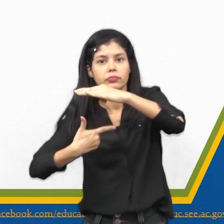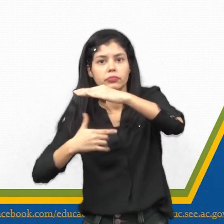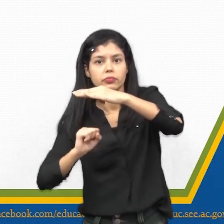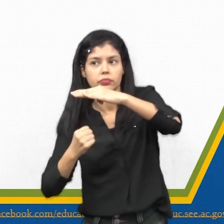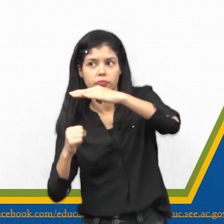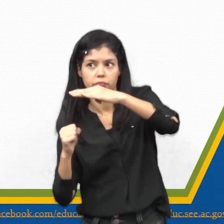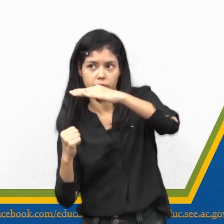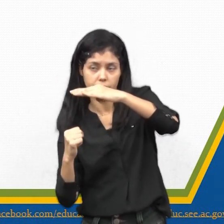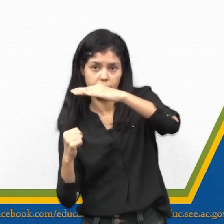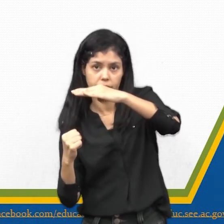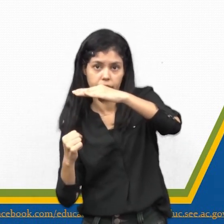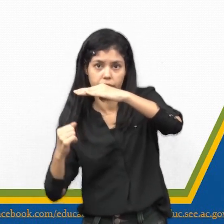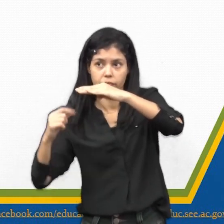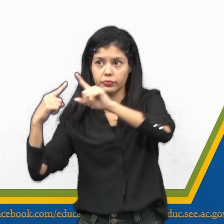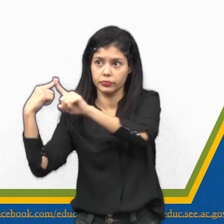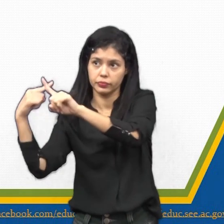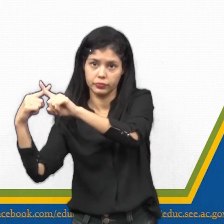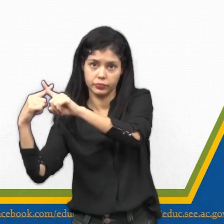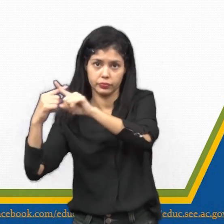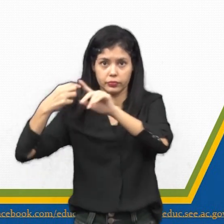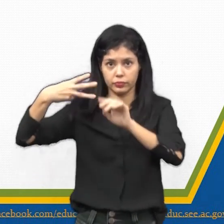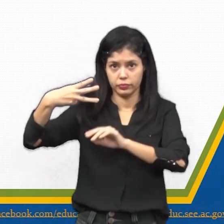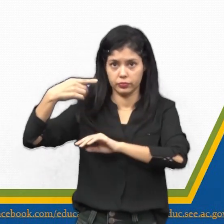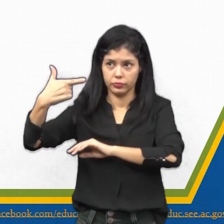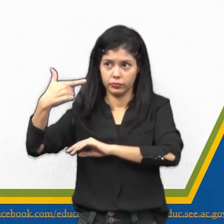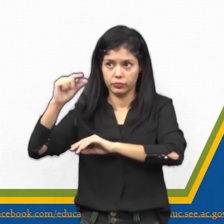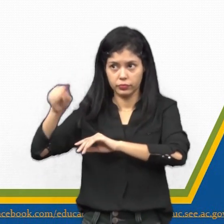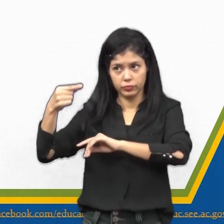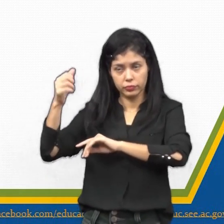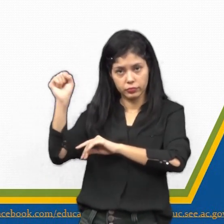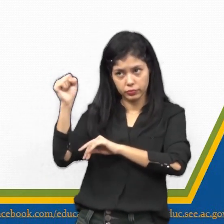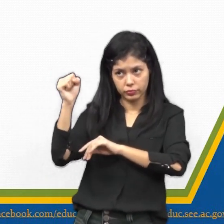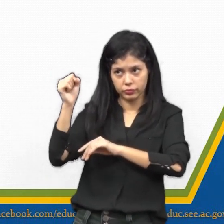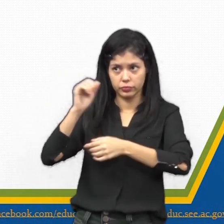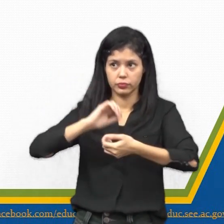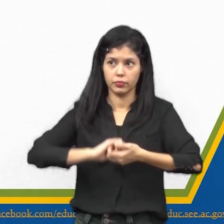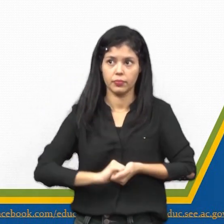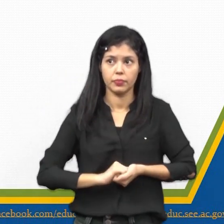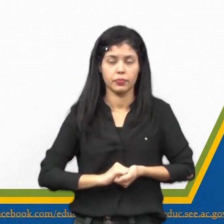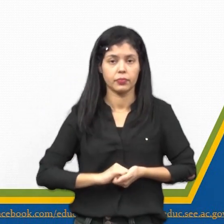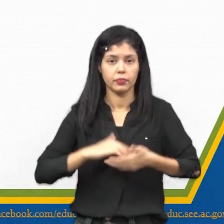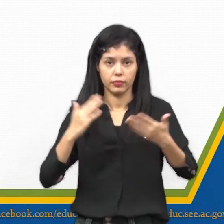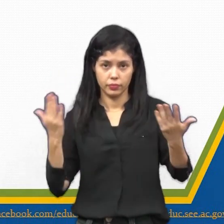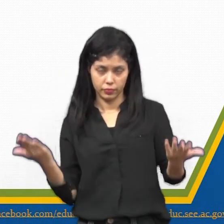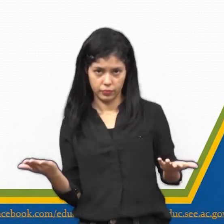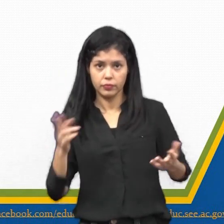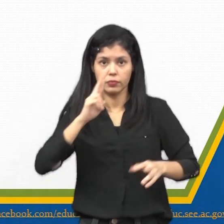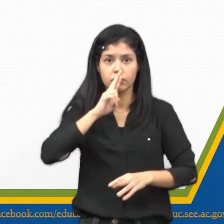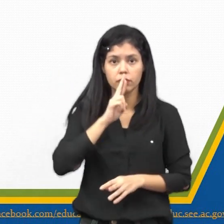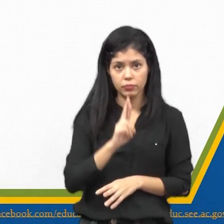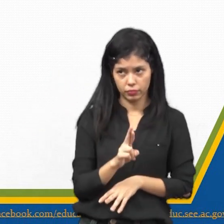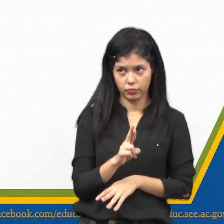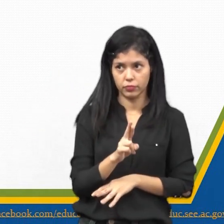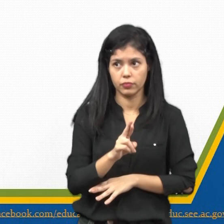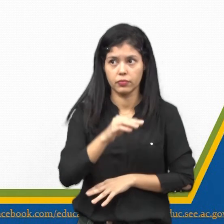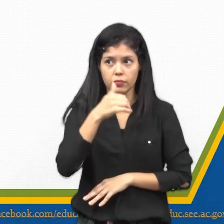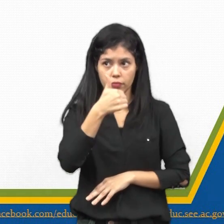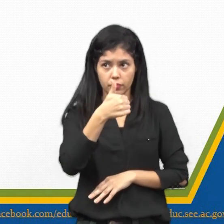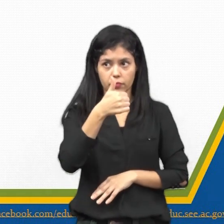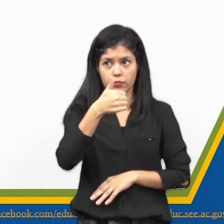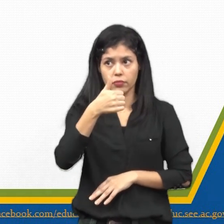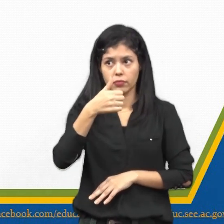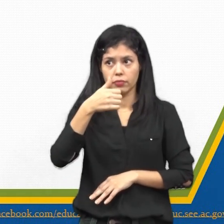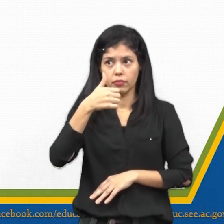molar 28, o R 0,082 e a nossa temperatura 400